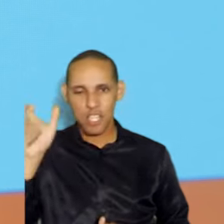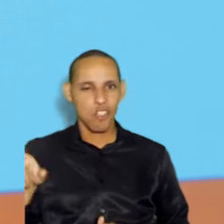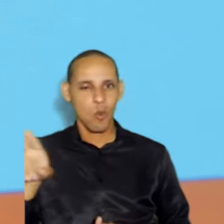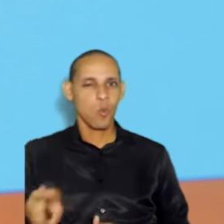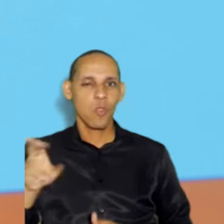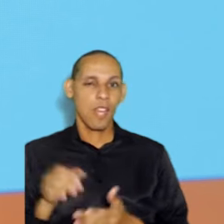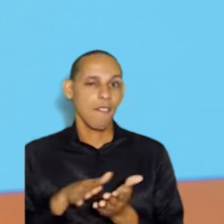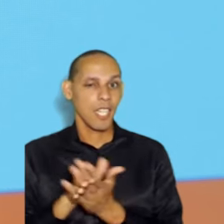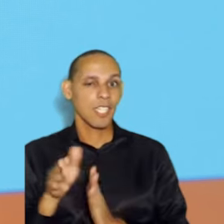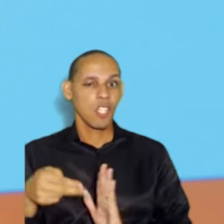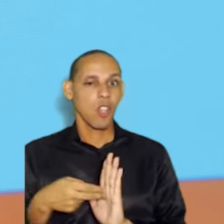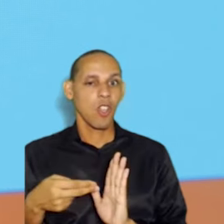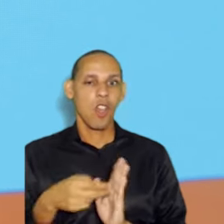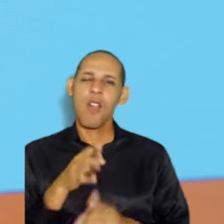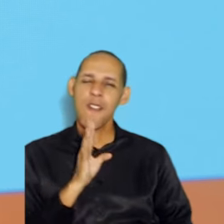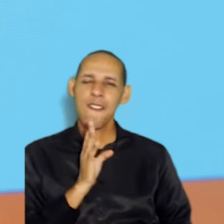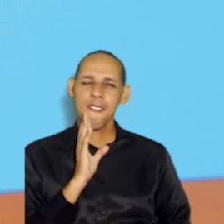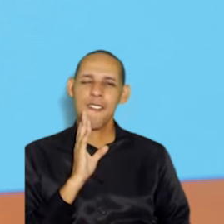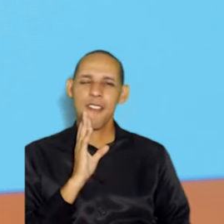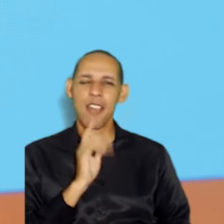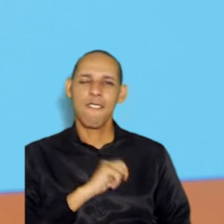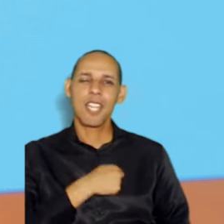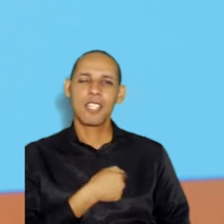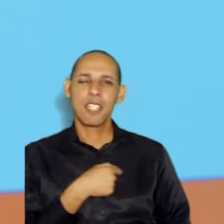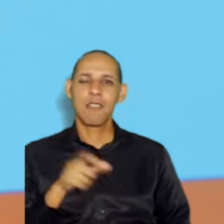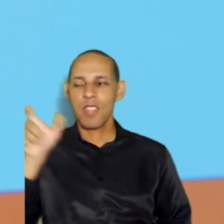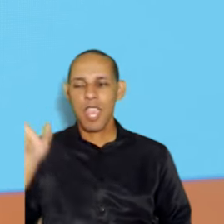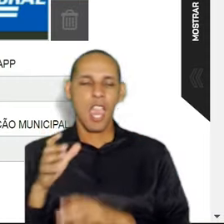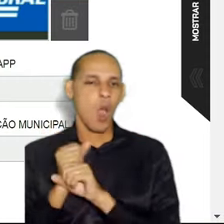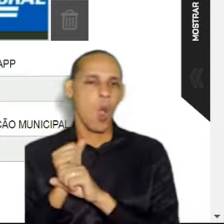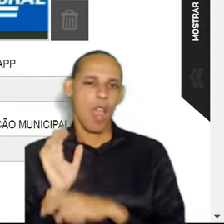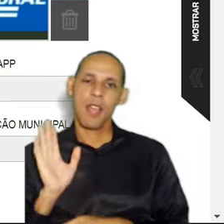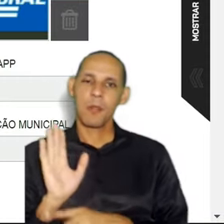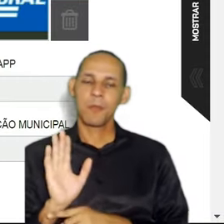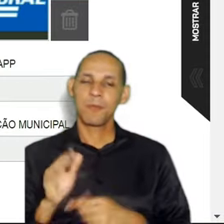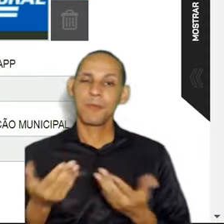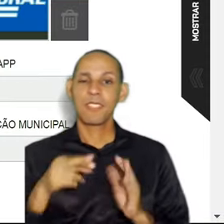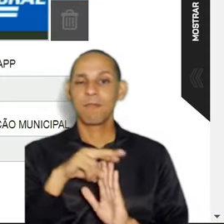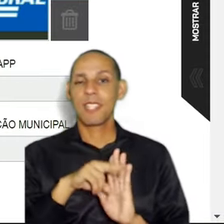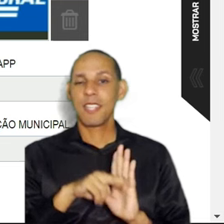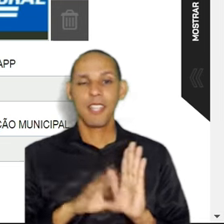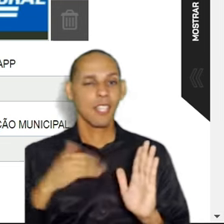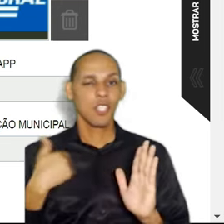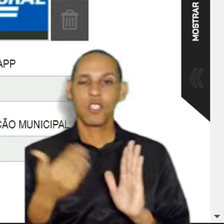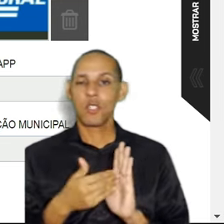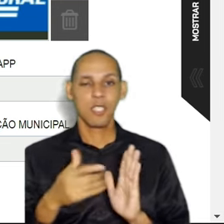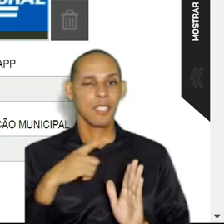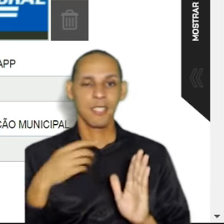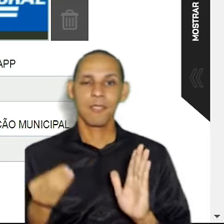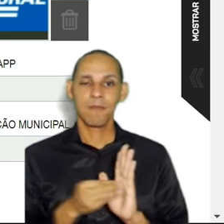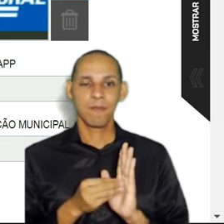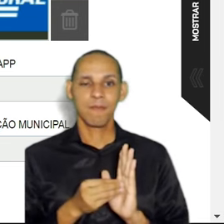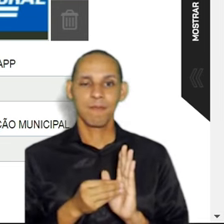fechou só pra gente alinhar o raciocínio tudo isso aí olha só de um campo chamado razão social que a gente